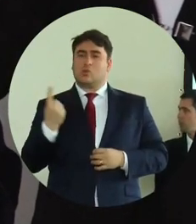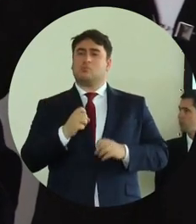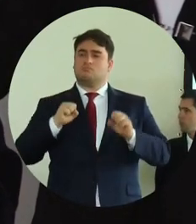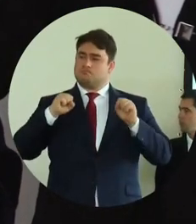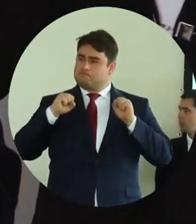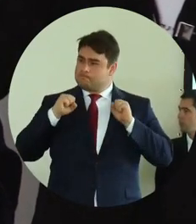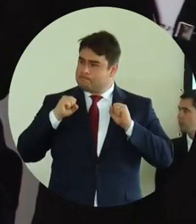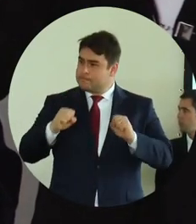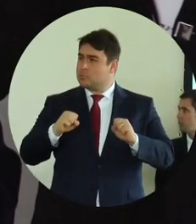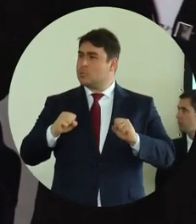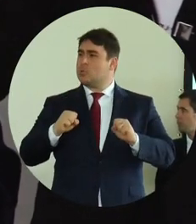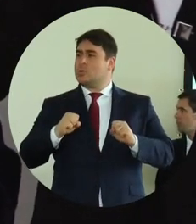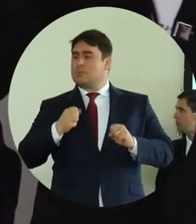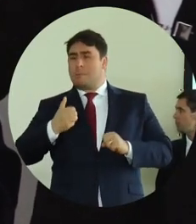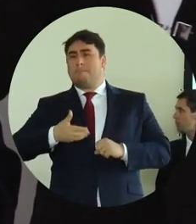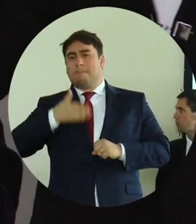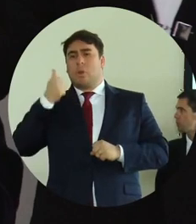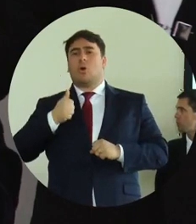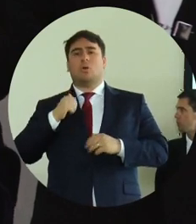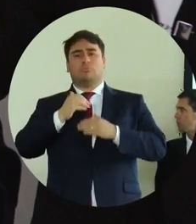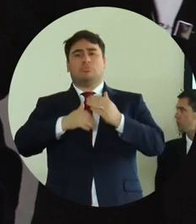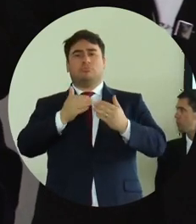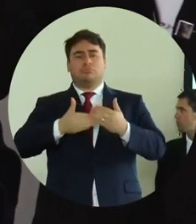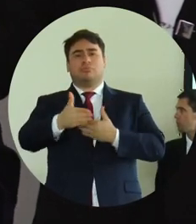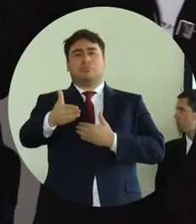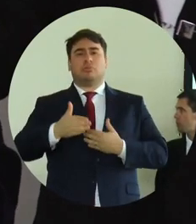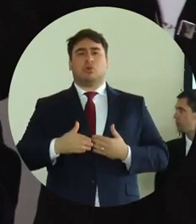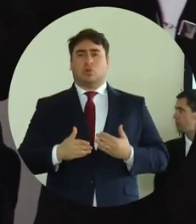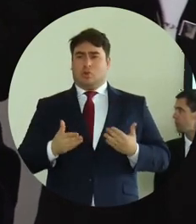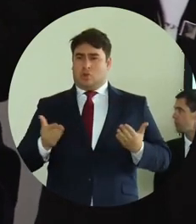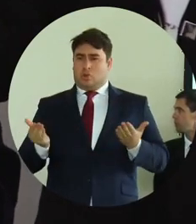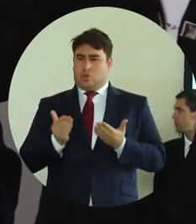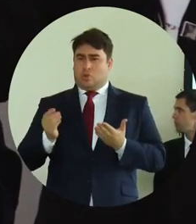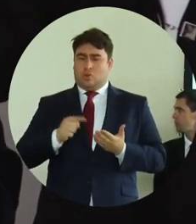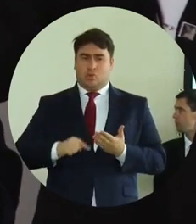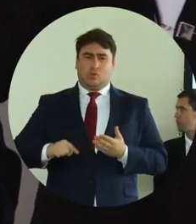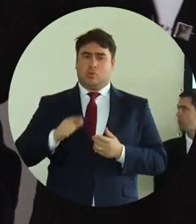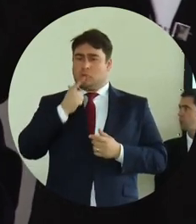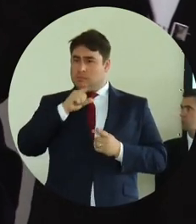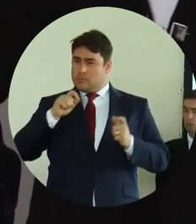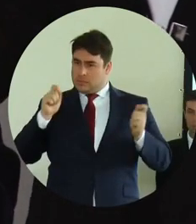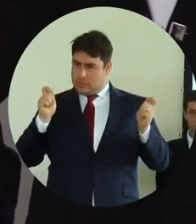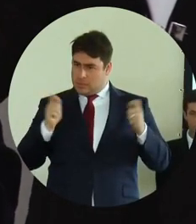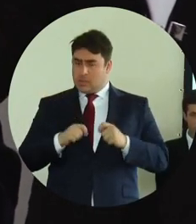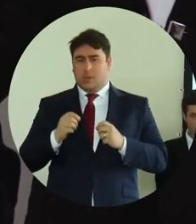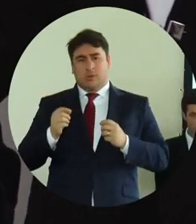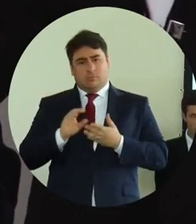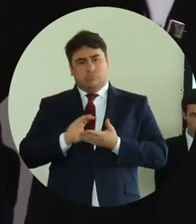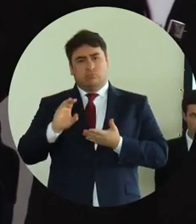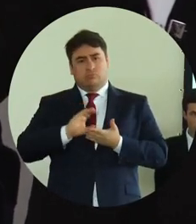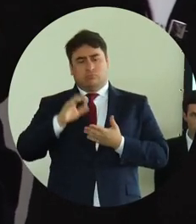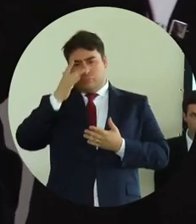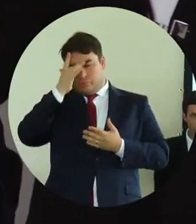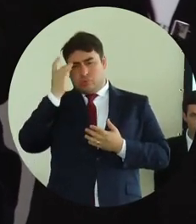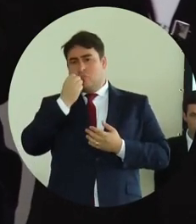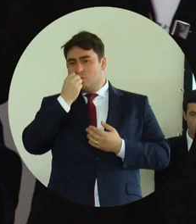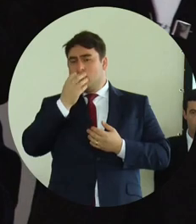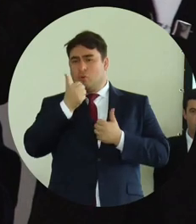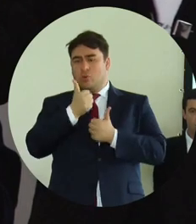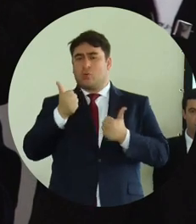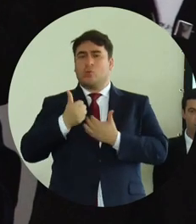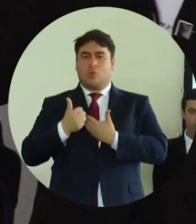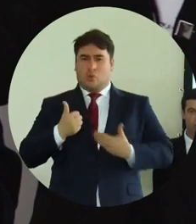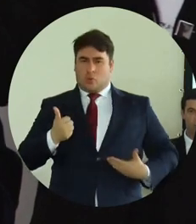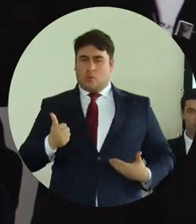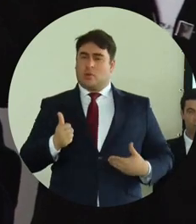e seremos melhores ainda. E que nós vamos ainda exportar mais gente boa para o